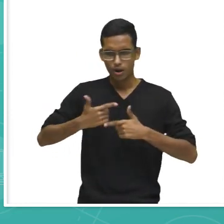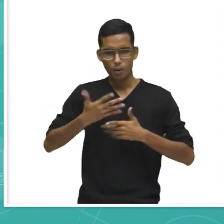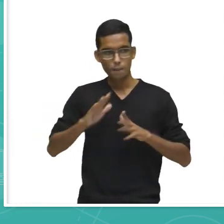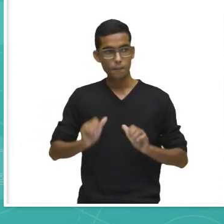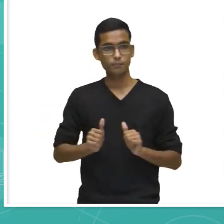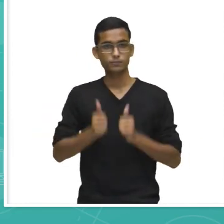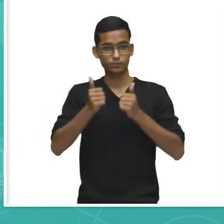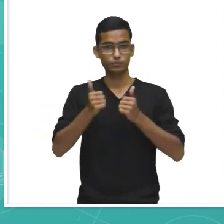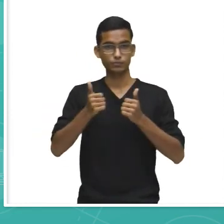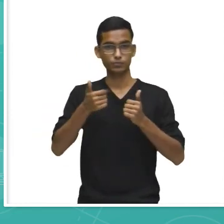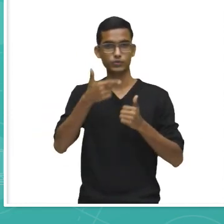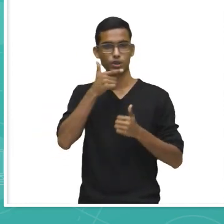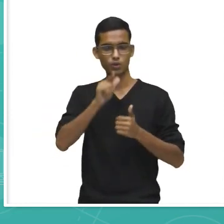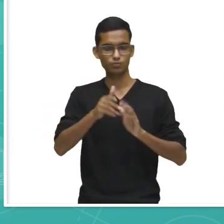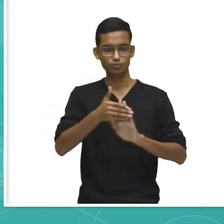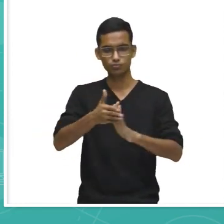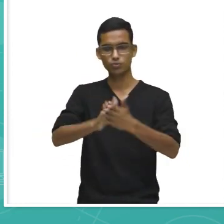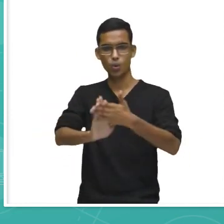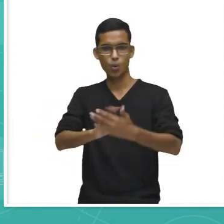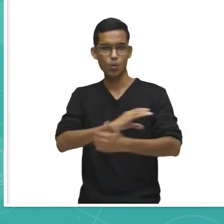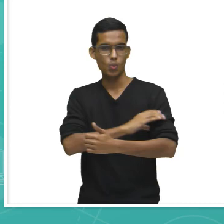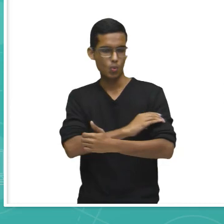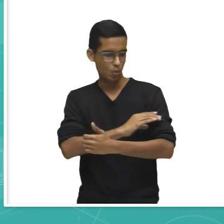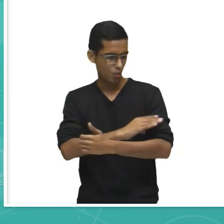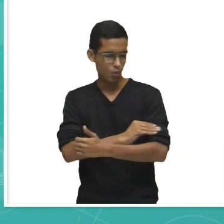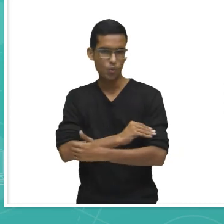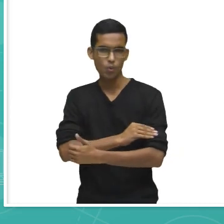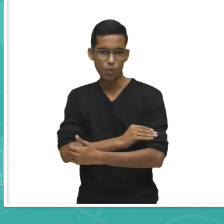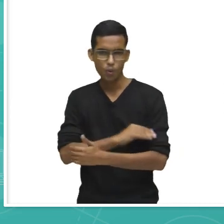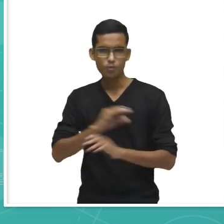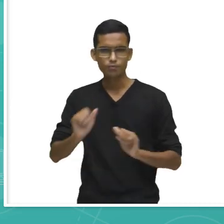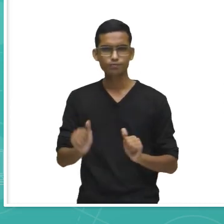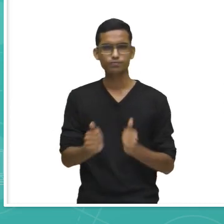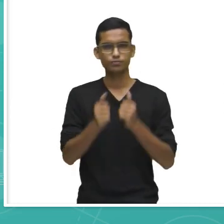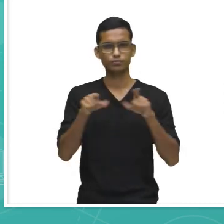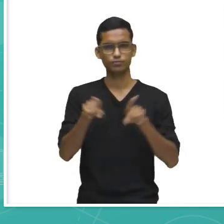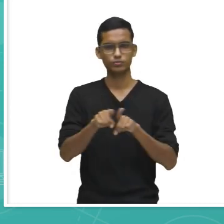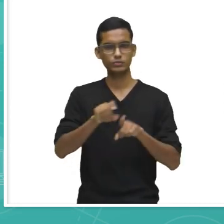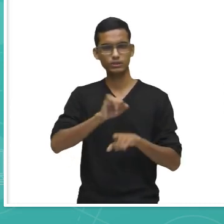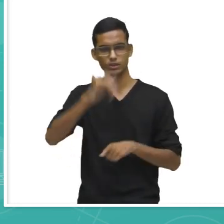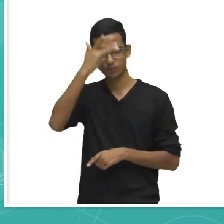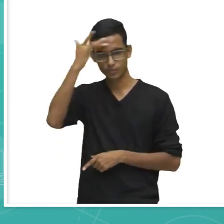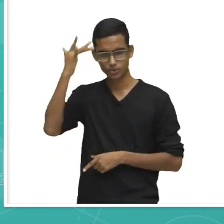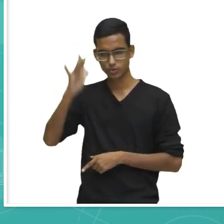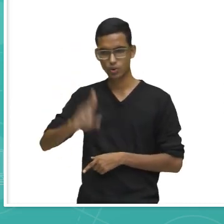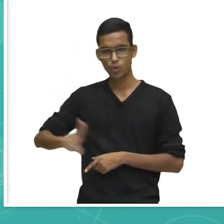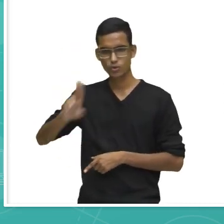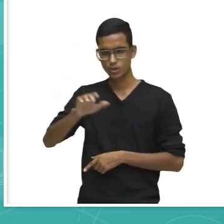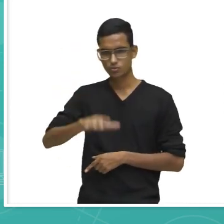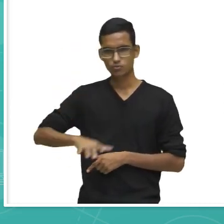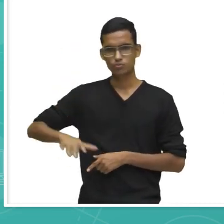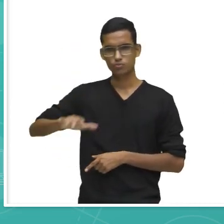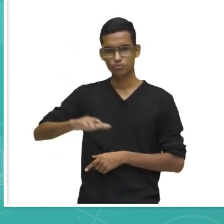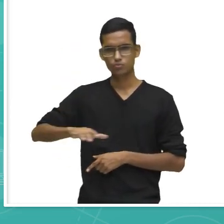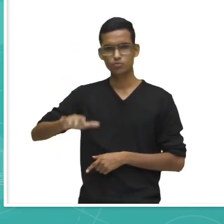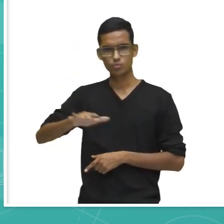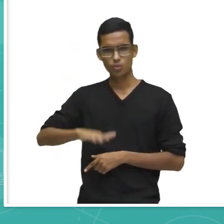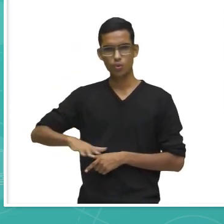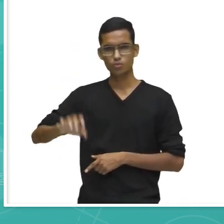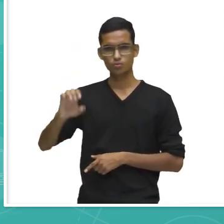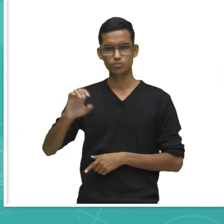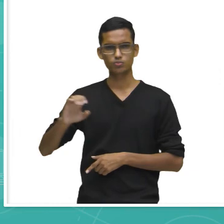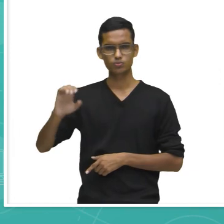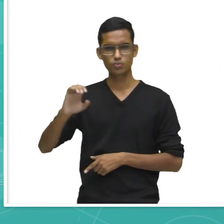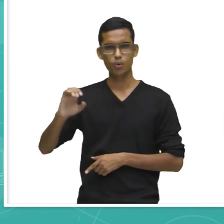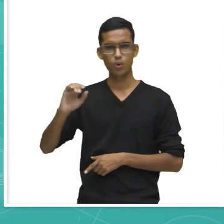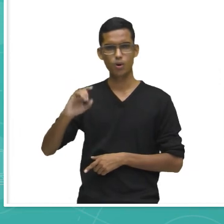para fazer atividades compensatórias. Ou seja, se ela utiliza muito o braço direito, né, vai vir aí atividades para que ela também